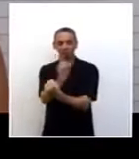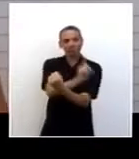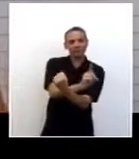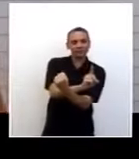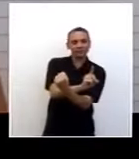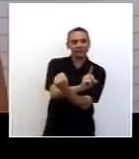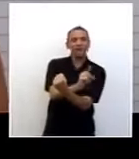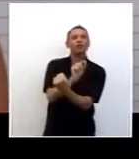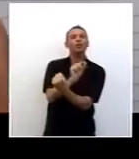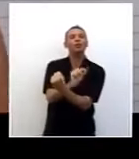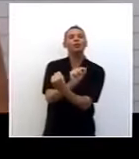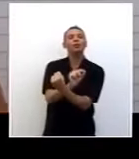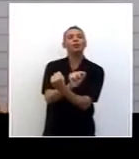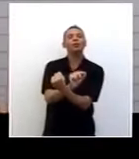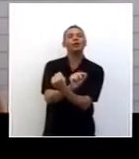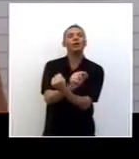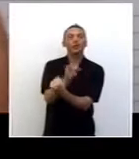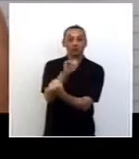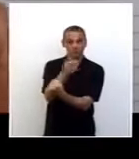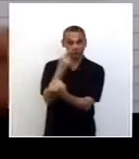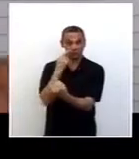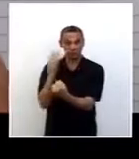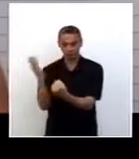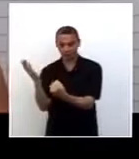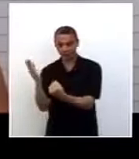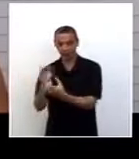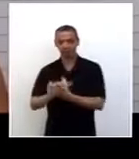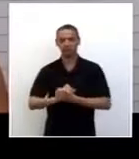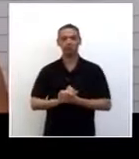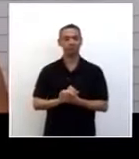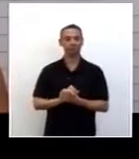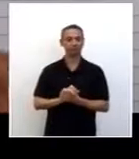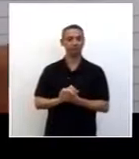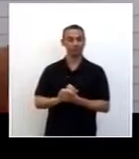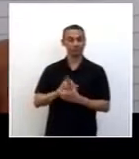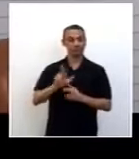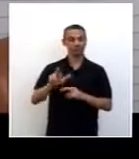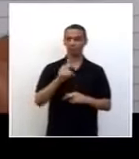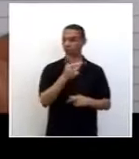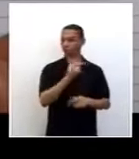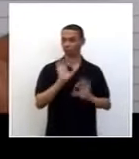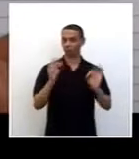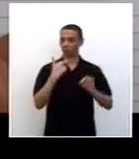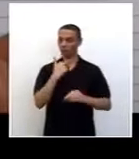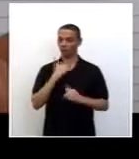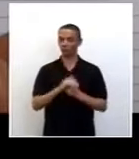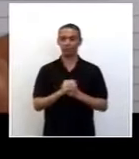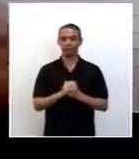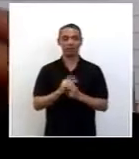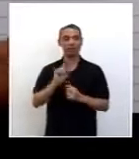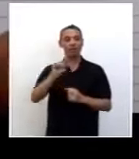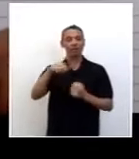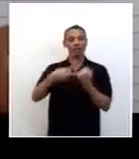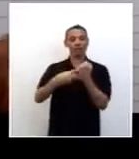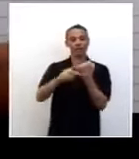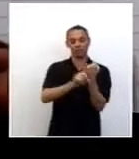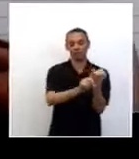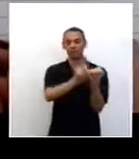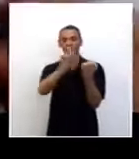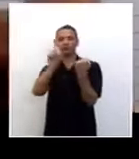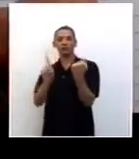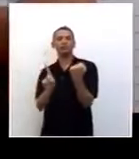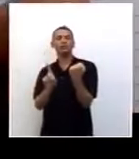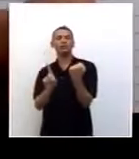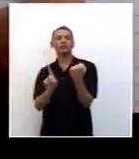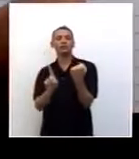caso aqui é o w question d'água ou question eu corto ele não vai aparecer na resposta o que vem depois do verbo é